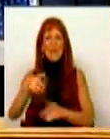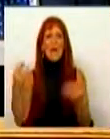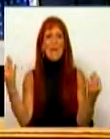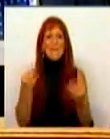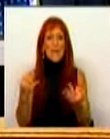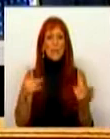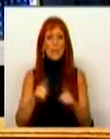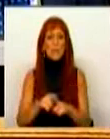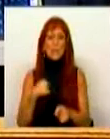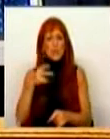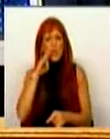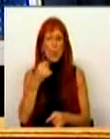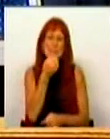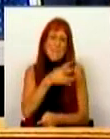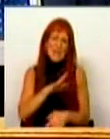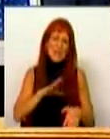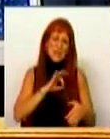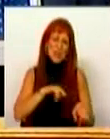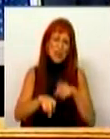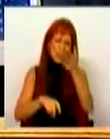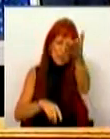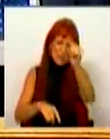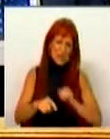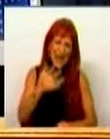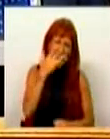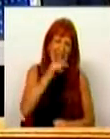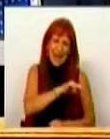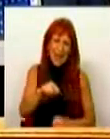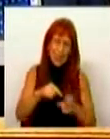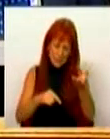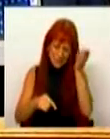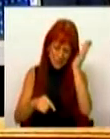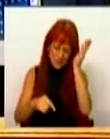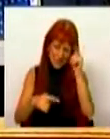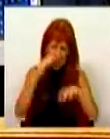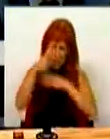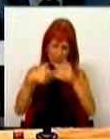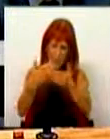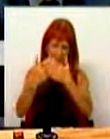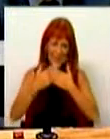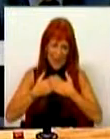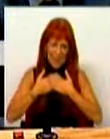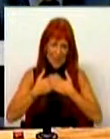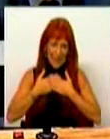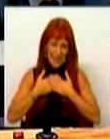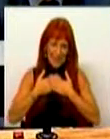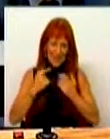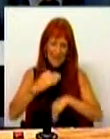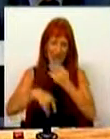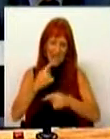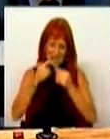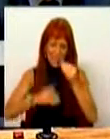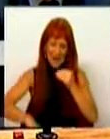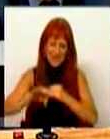a barragem do Pisão, desculpe lá, foi por simpatia com o Sr. Deputado Negrão que eu fiz esta confusão. Mas avançar com a barragem